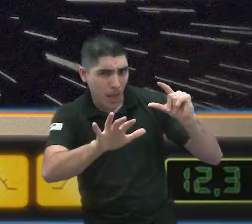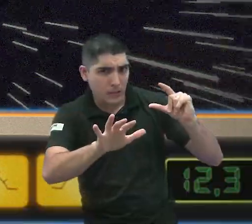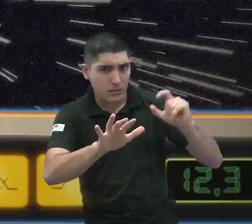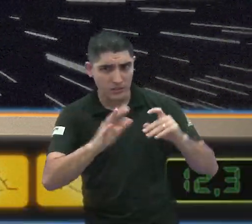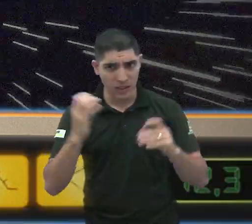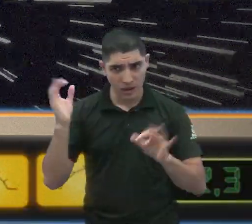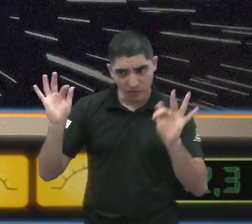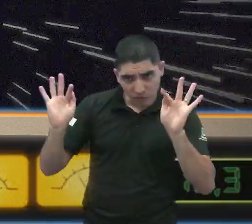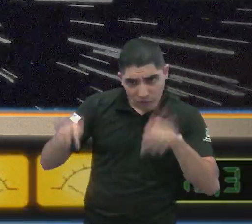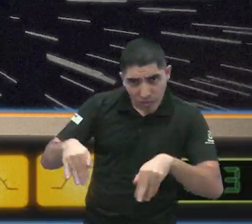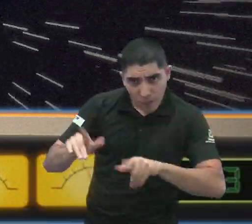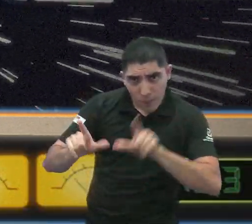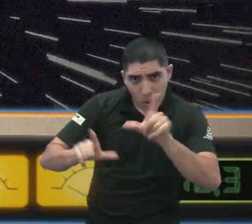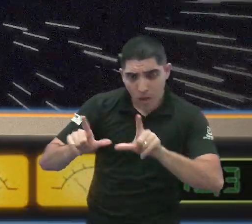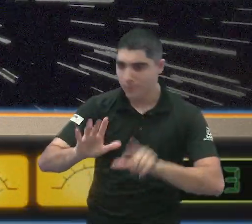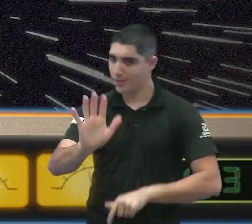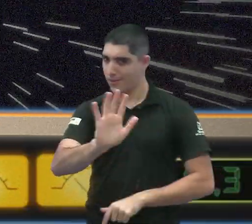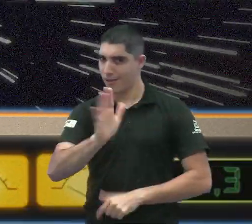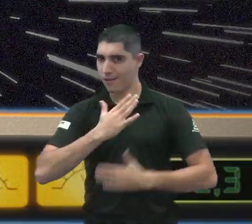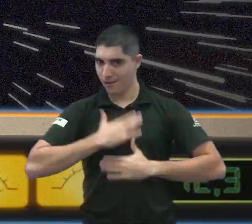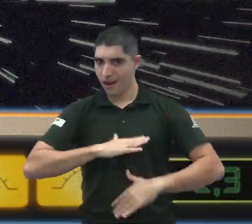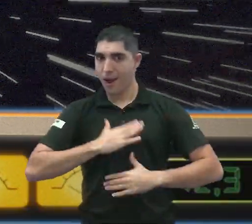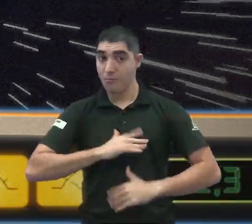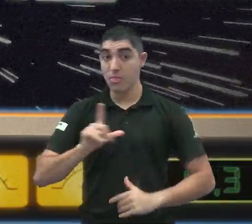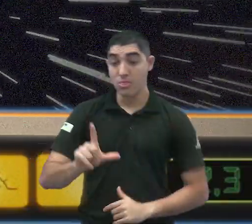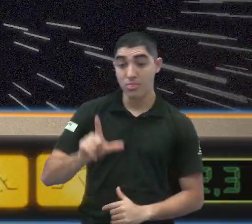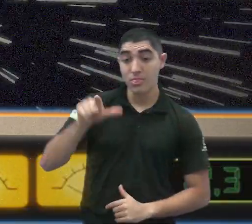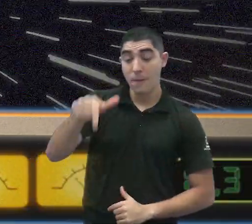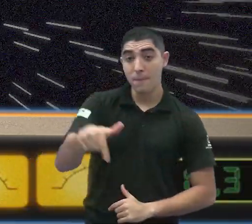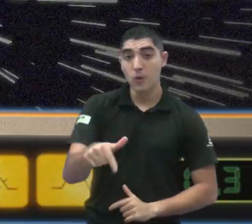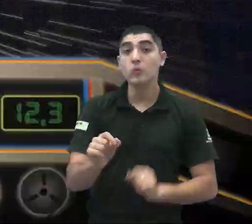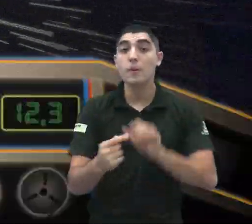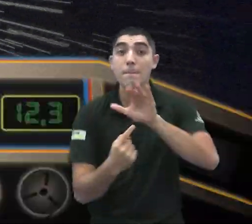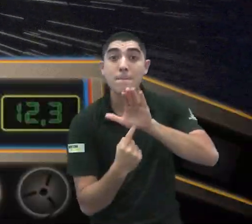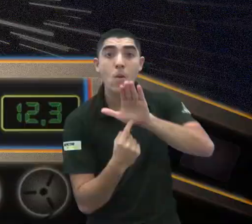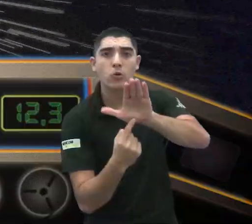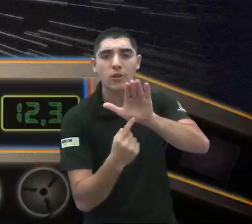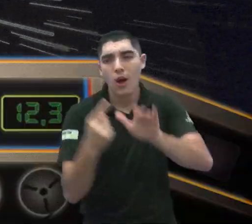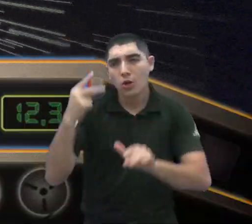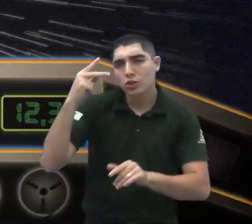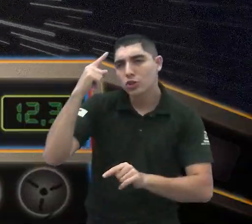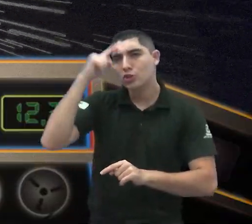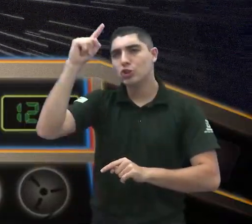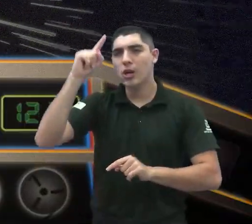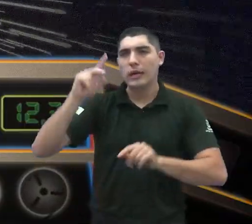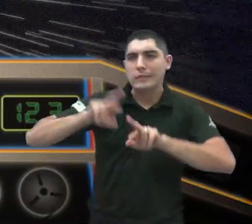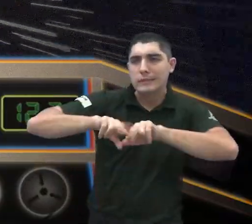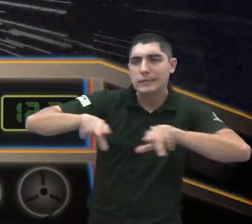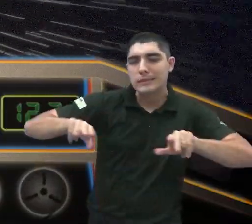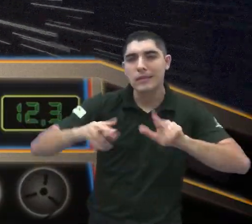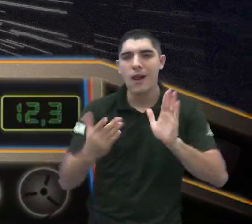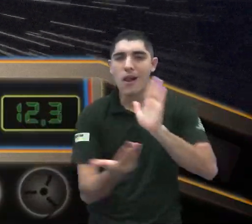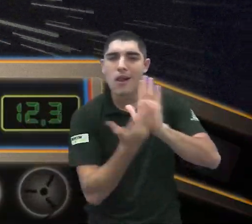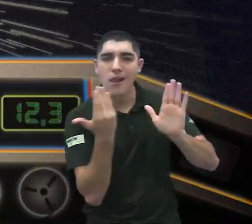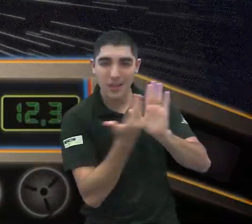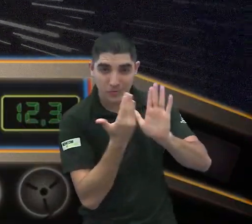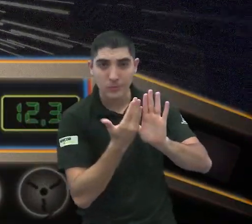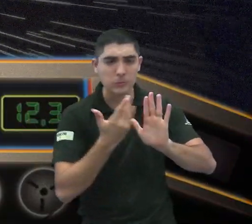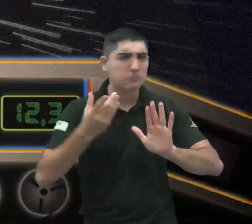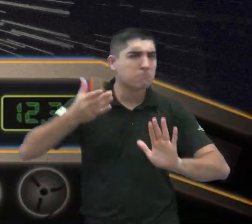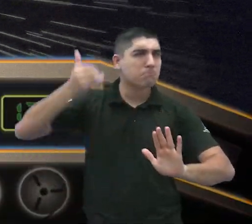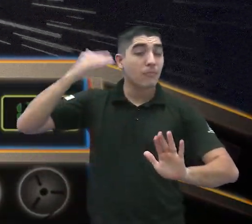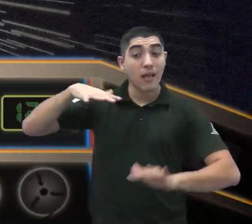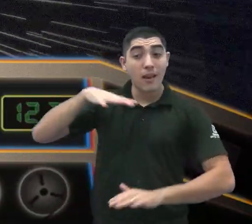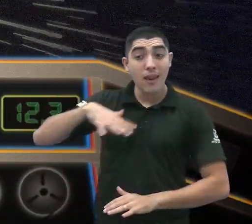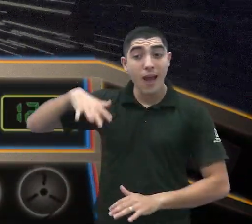Mas calma que a nossa viagem ainda não chegou ao fim. Na volta, vamos consultar nosso almanaque retrô para falar sobre